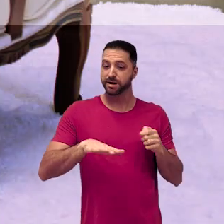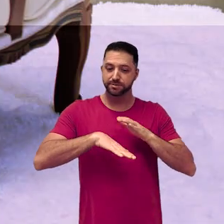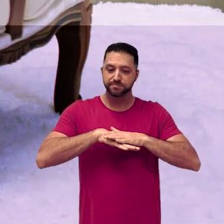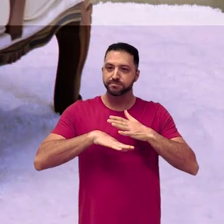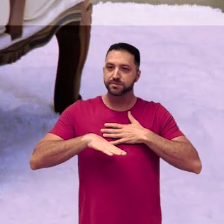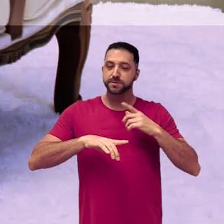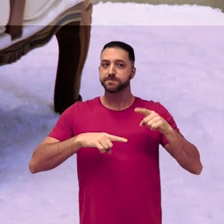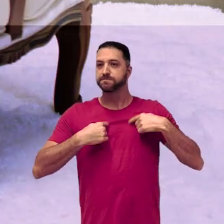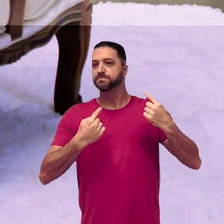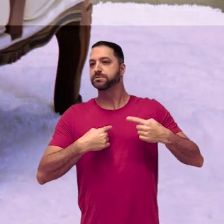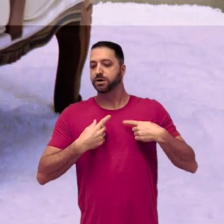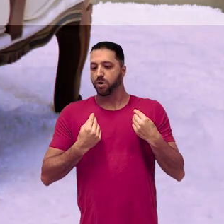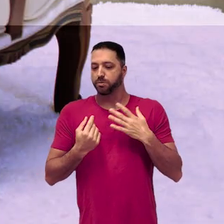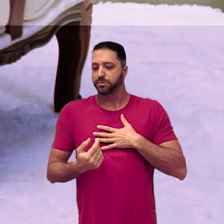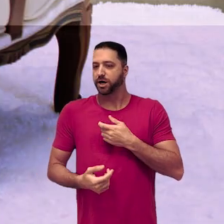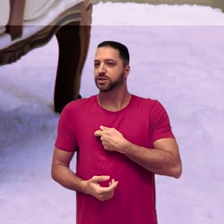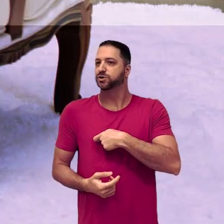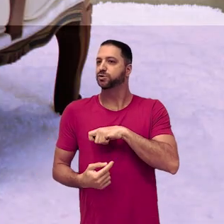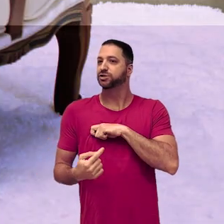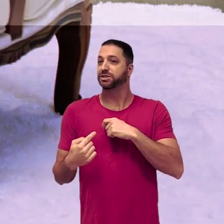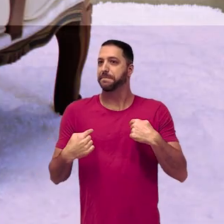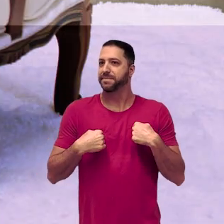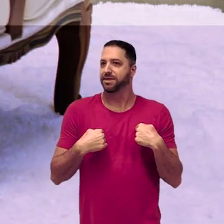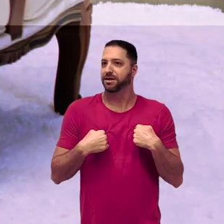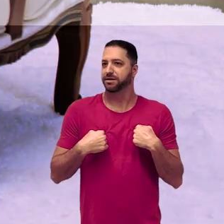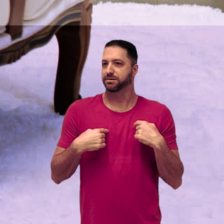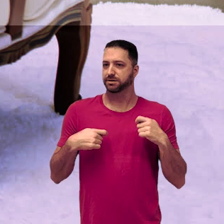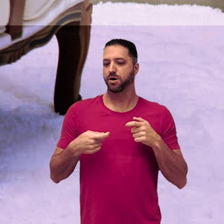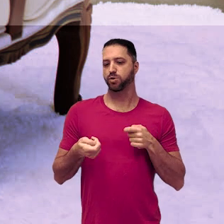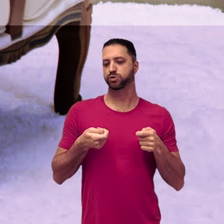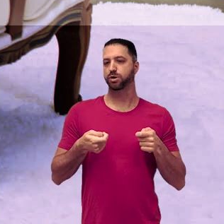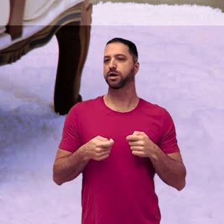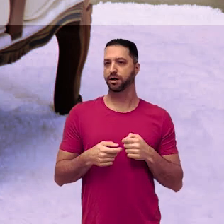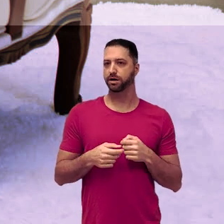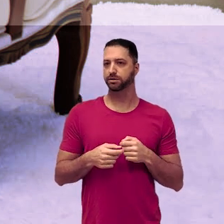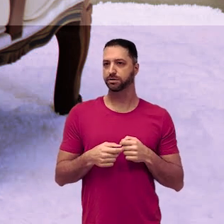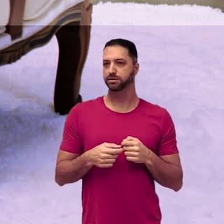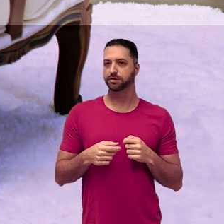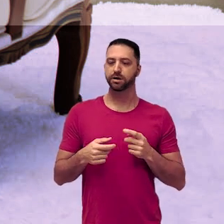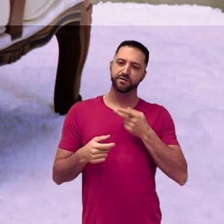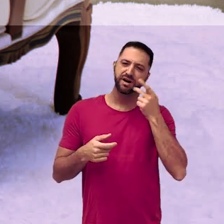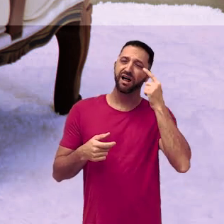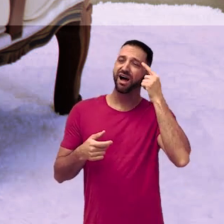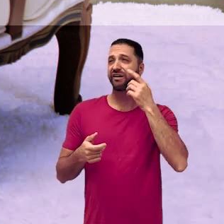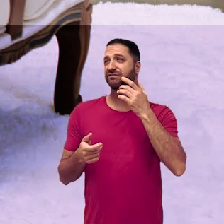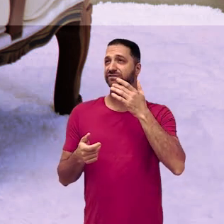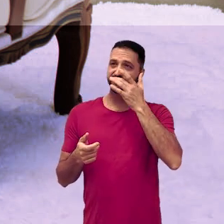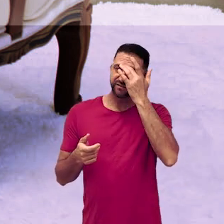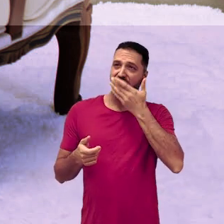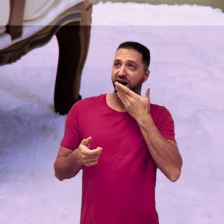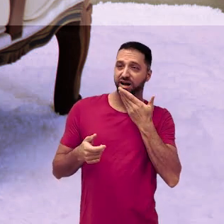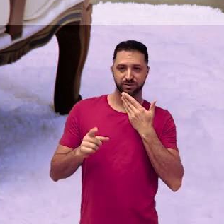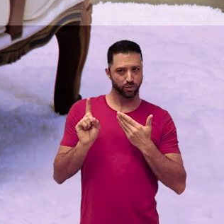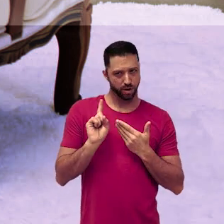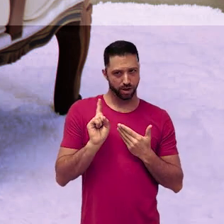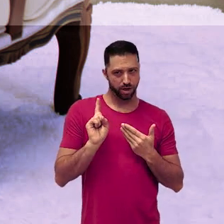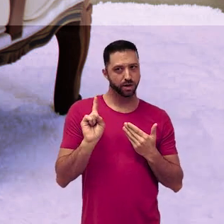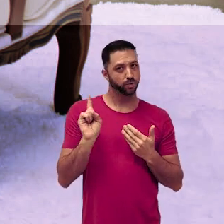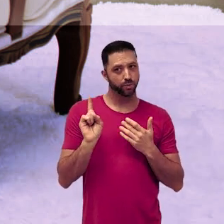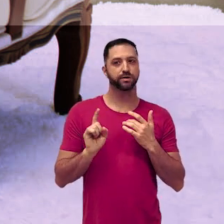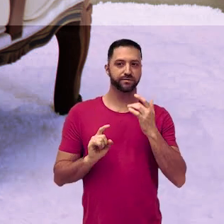Mas a gente tem controle sobre como a gente vai reagir. Sim. E falando assim, pode parecer fácil,